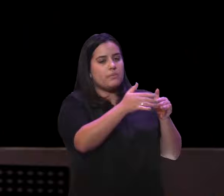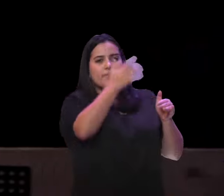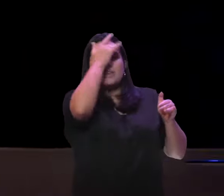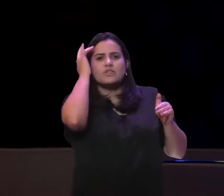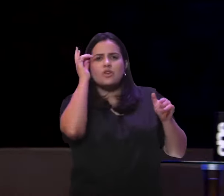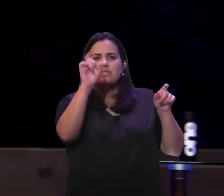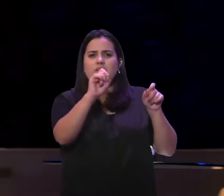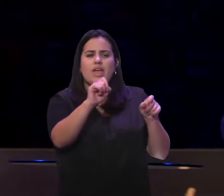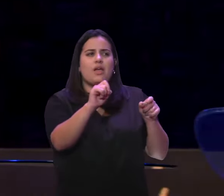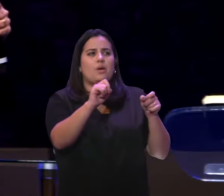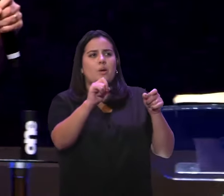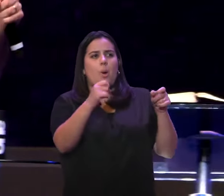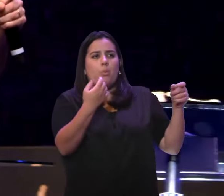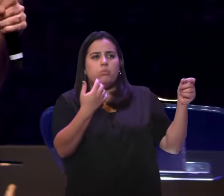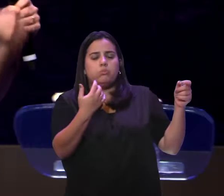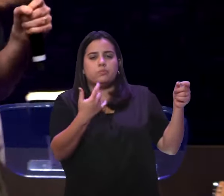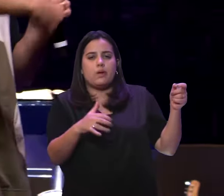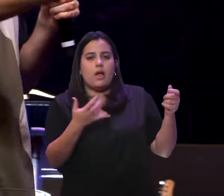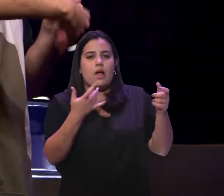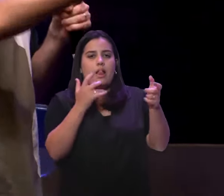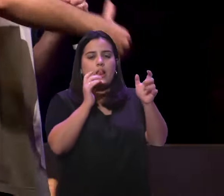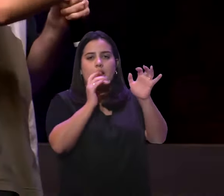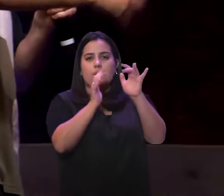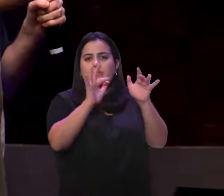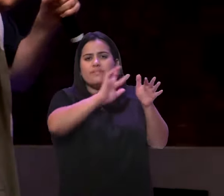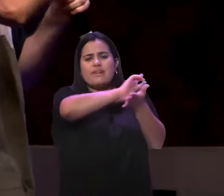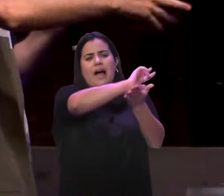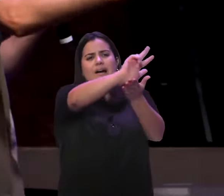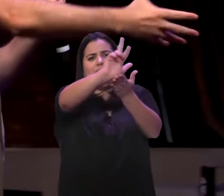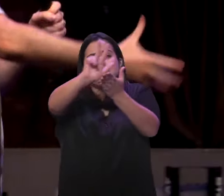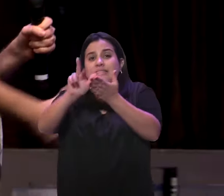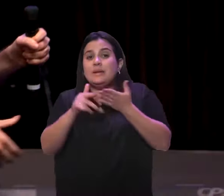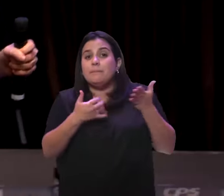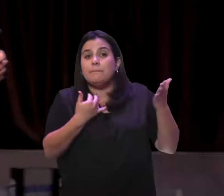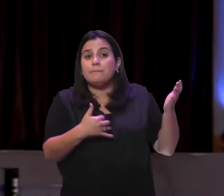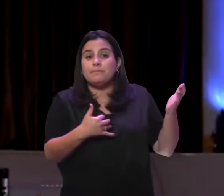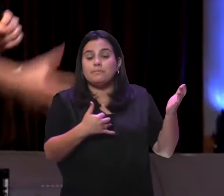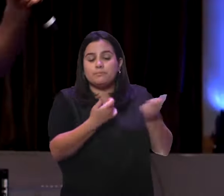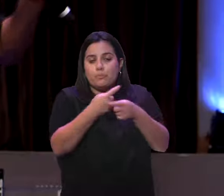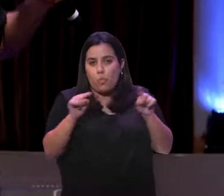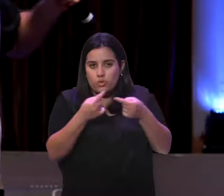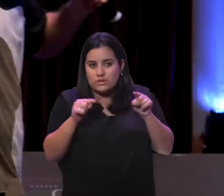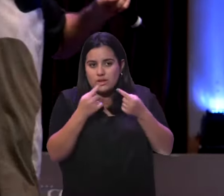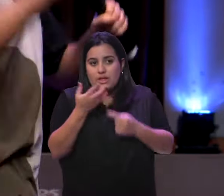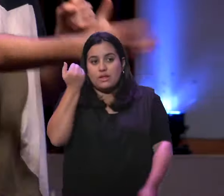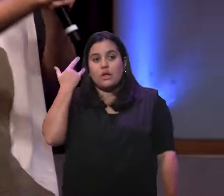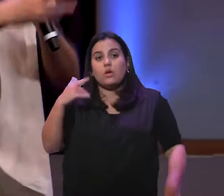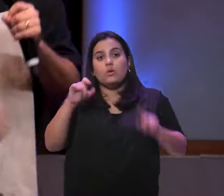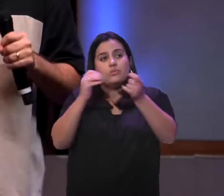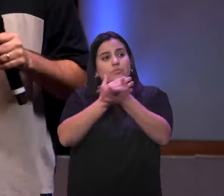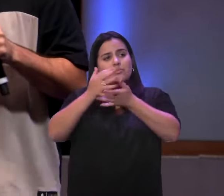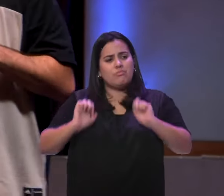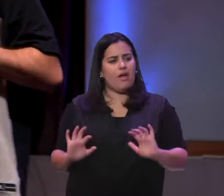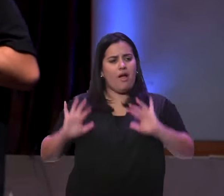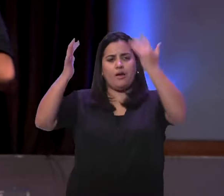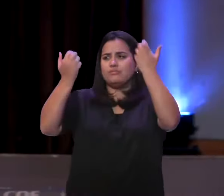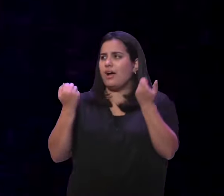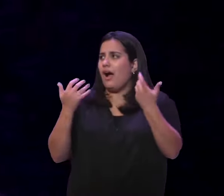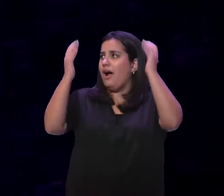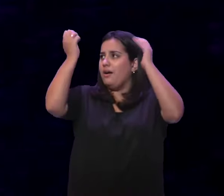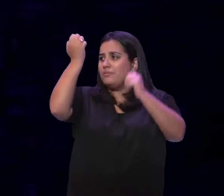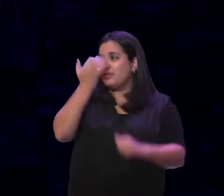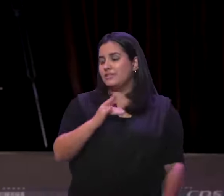com tambores, com todos os instrumentos musicais que já aconteciam na época, e começou a festejar a presença de Deus. E a